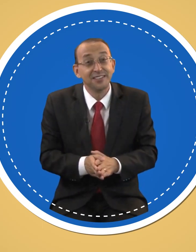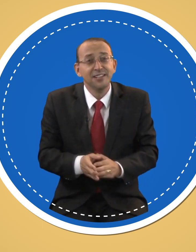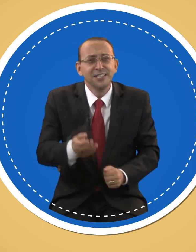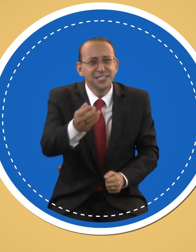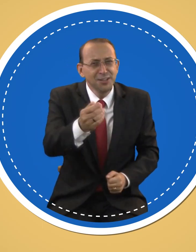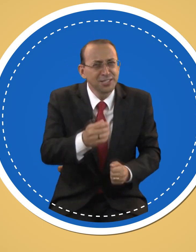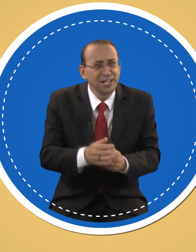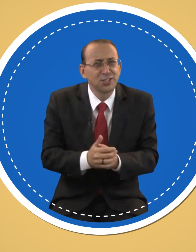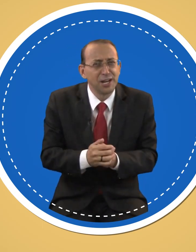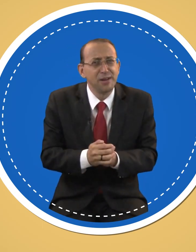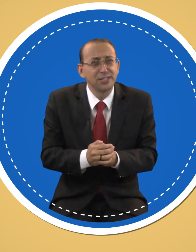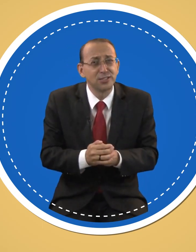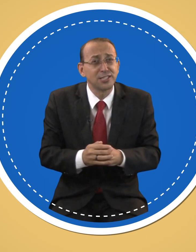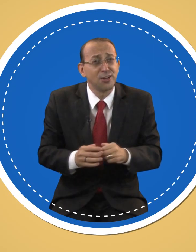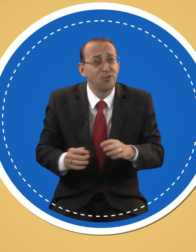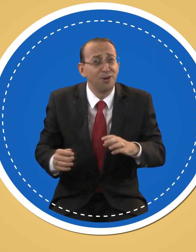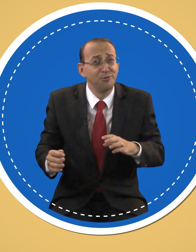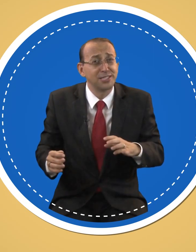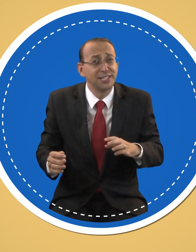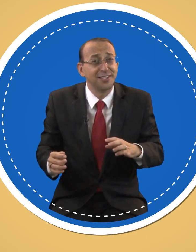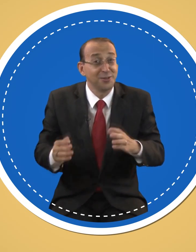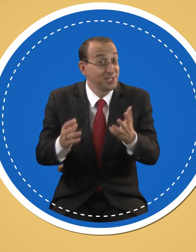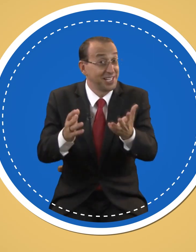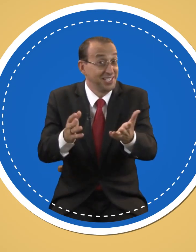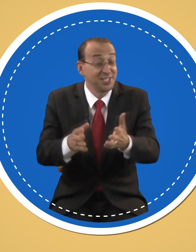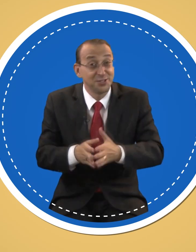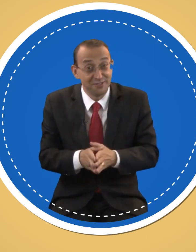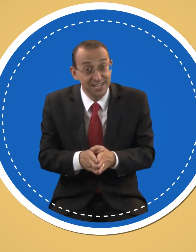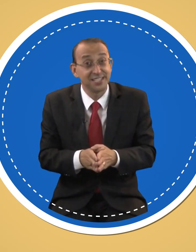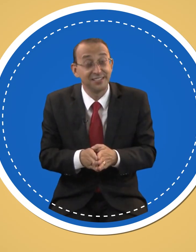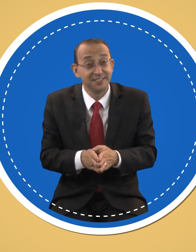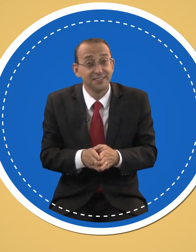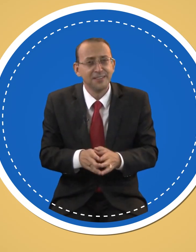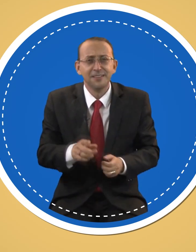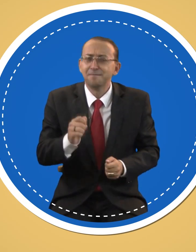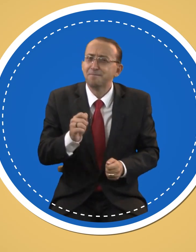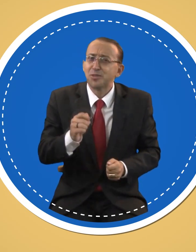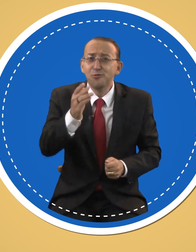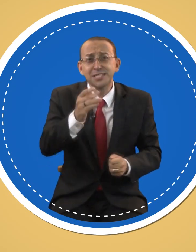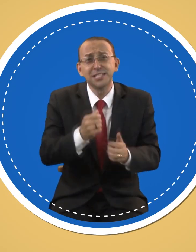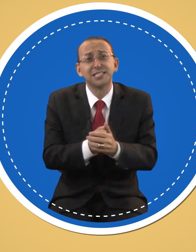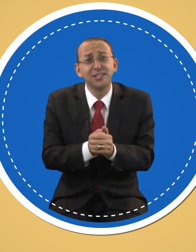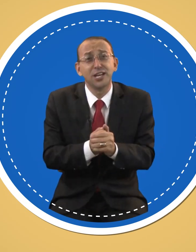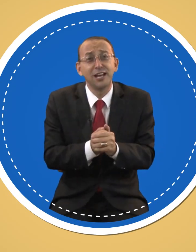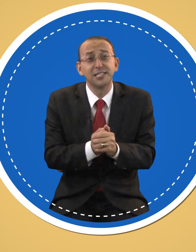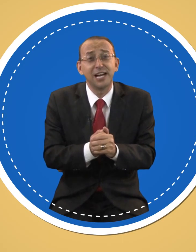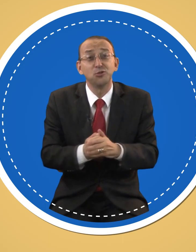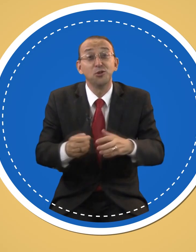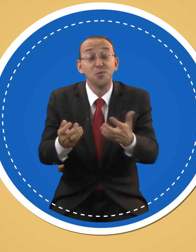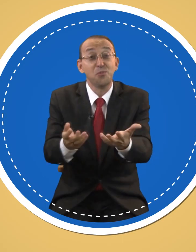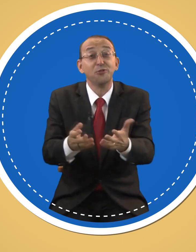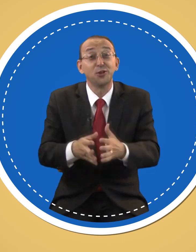valores seus relacion estão Como você gostaria que estivessem você se sente